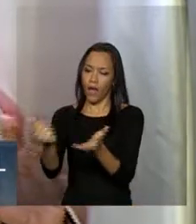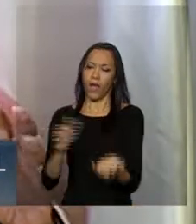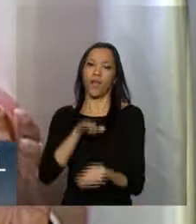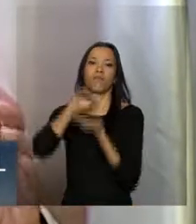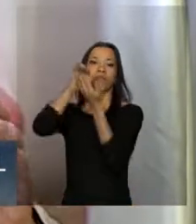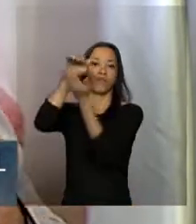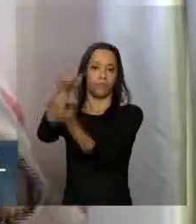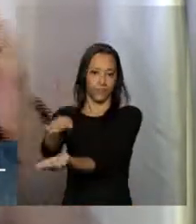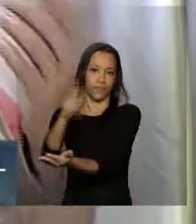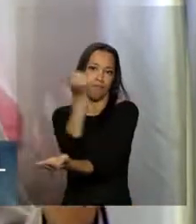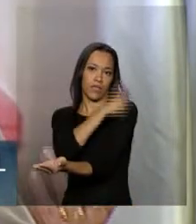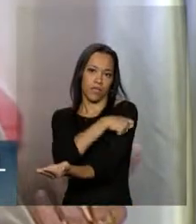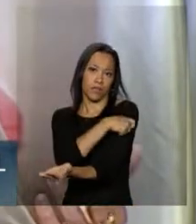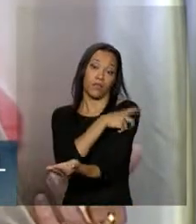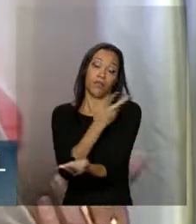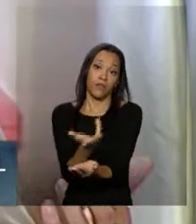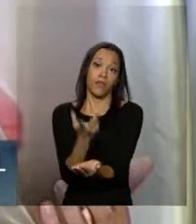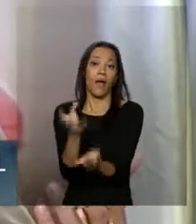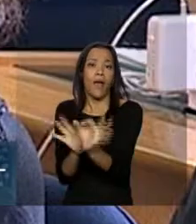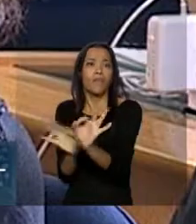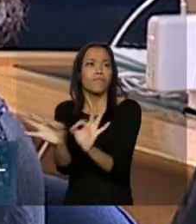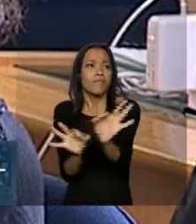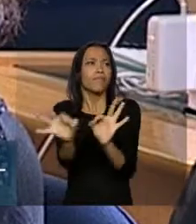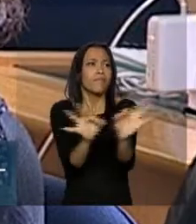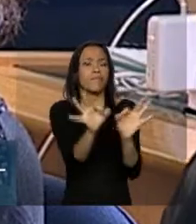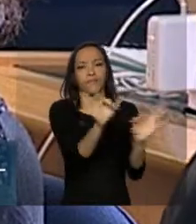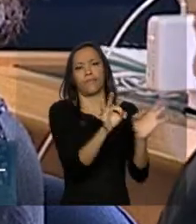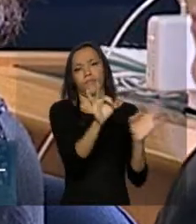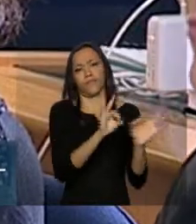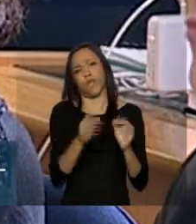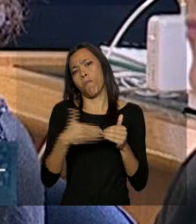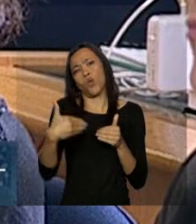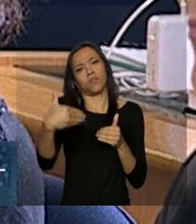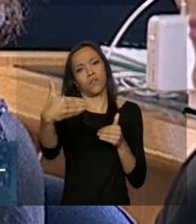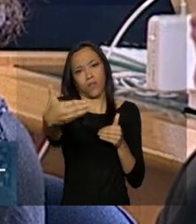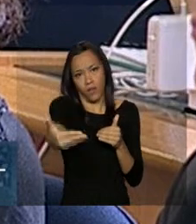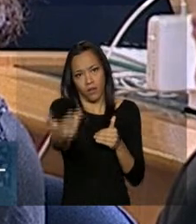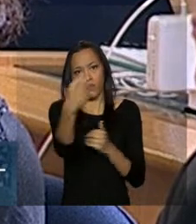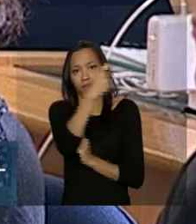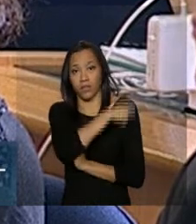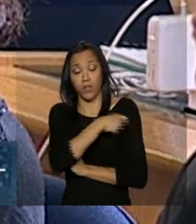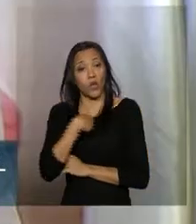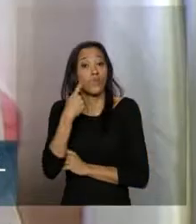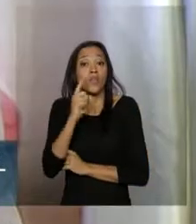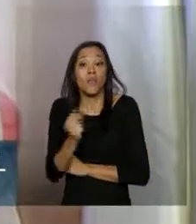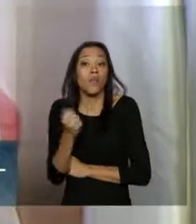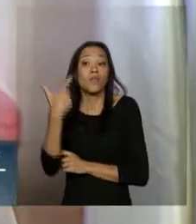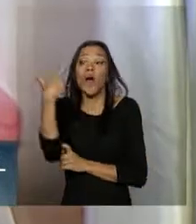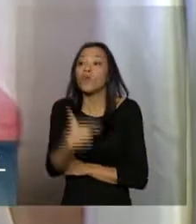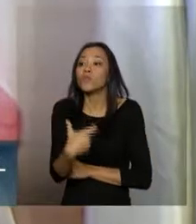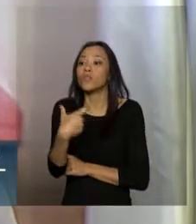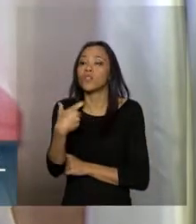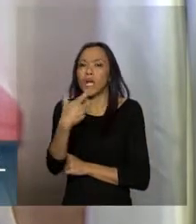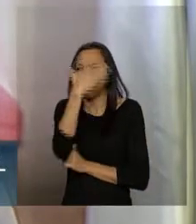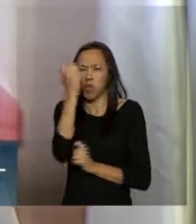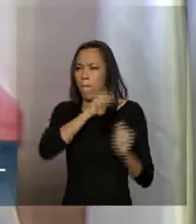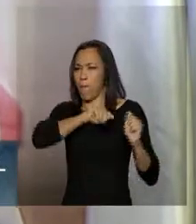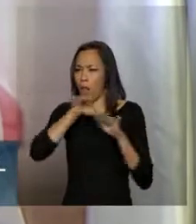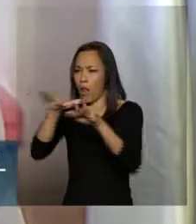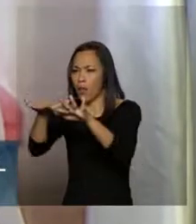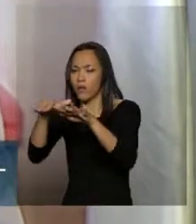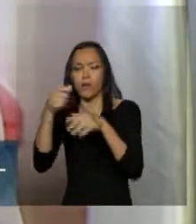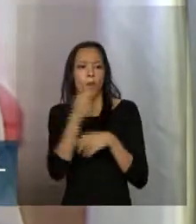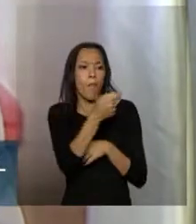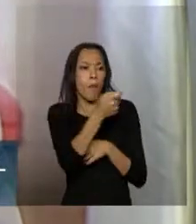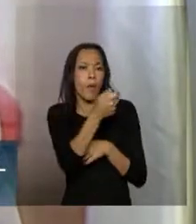Então, é uma questão de acomodação do processo de vacinação, né? Infelizmente, nós não sabemos exatamente aonde a população vai ser vacinada.